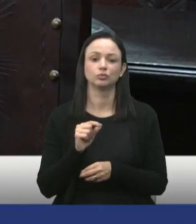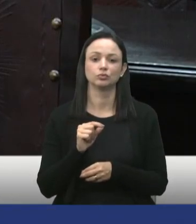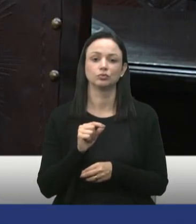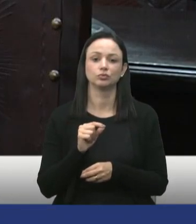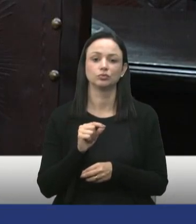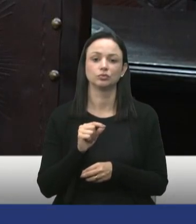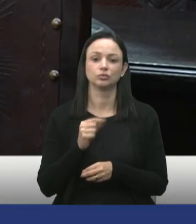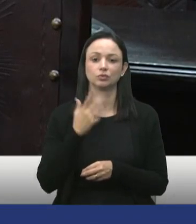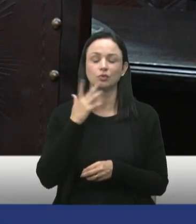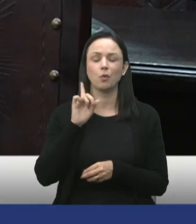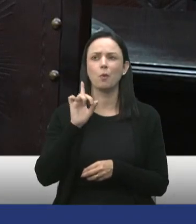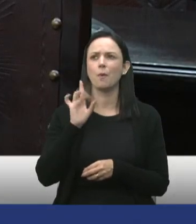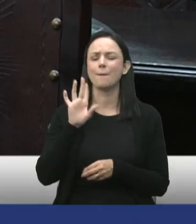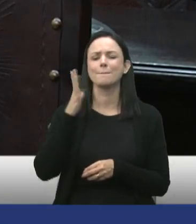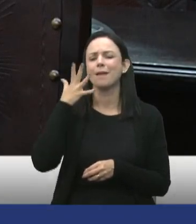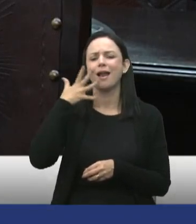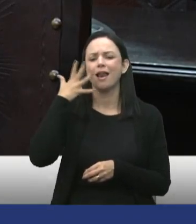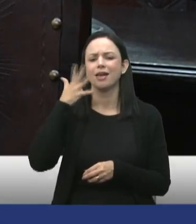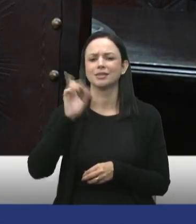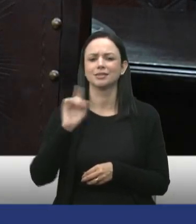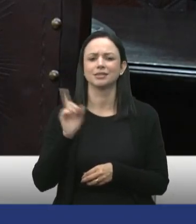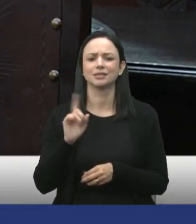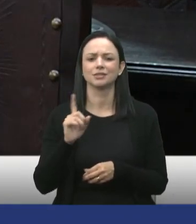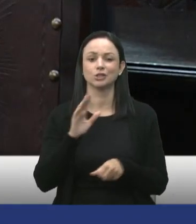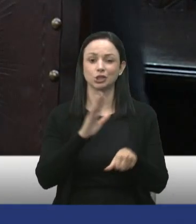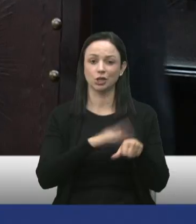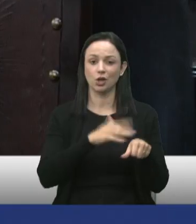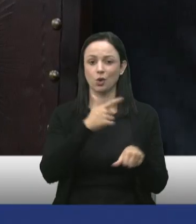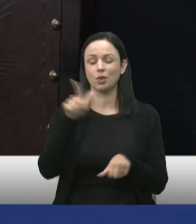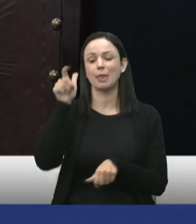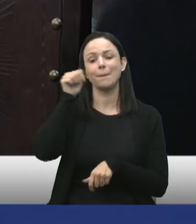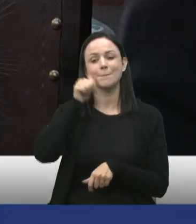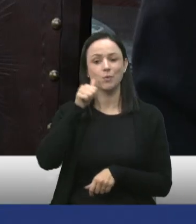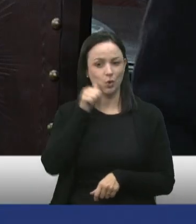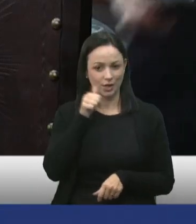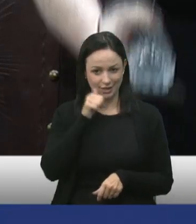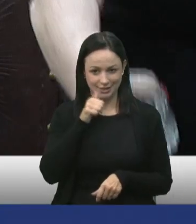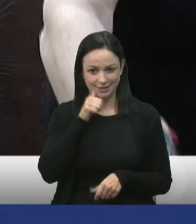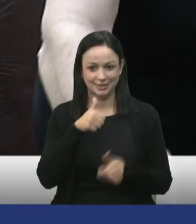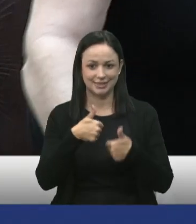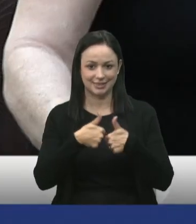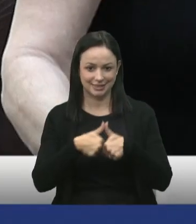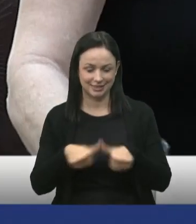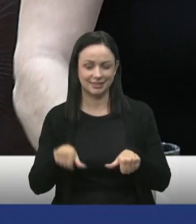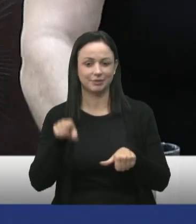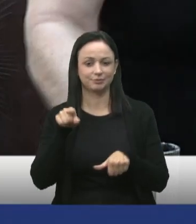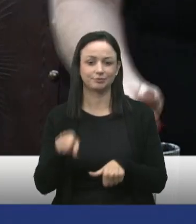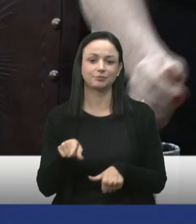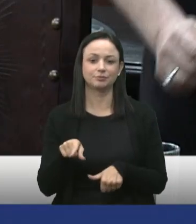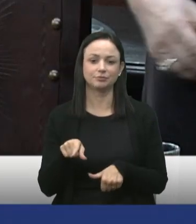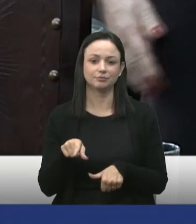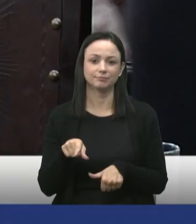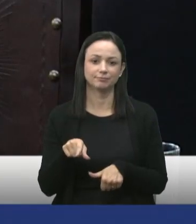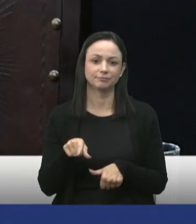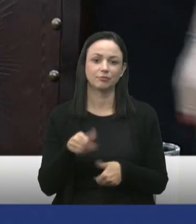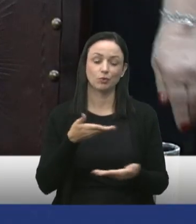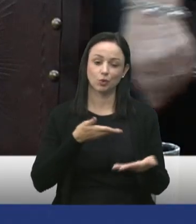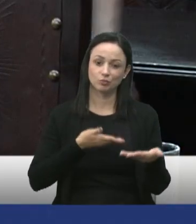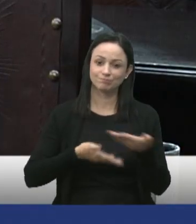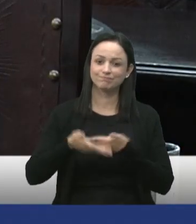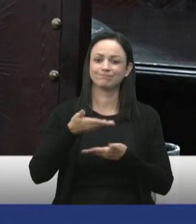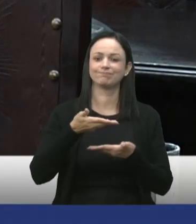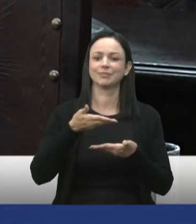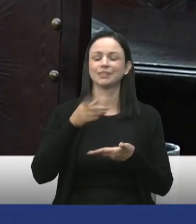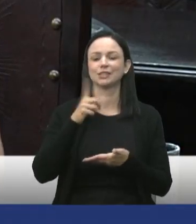não chamo de palestras, né, mas quando a gente chama outras mulheres para estarem compartilhando a